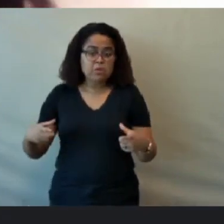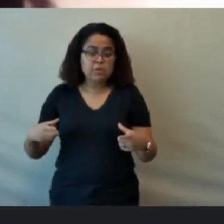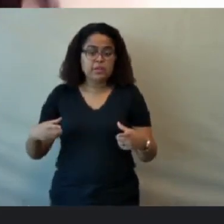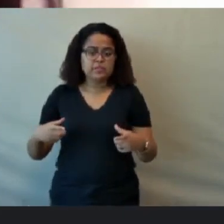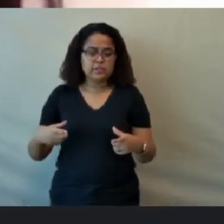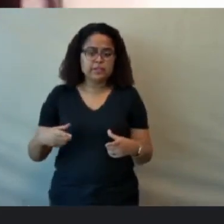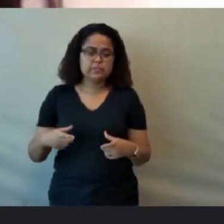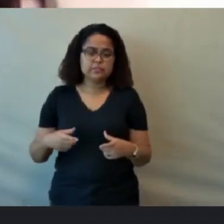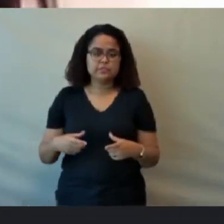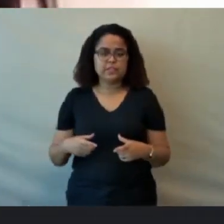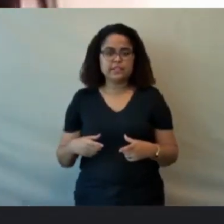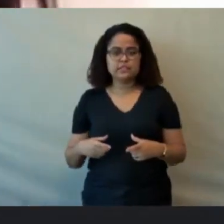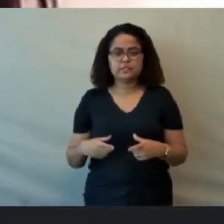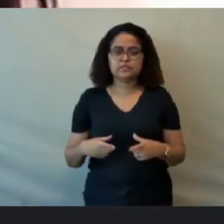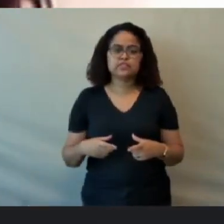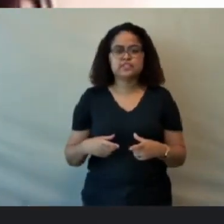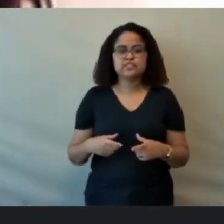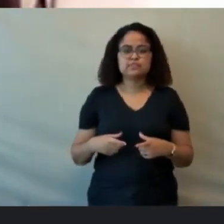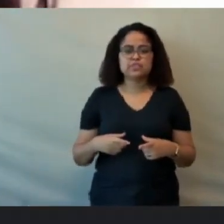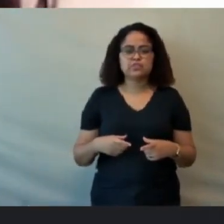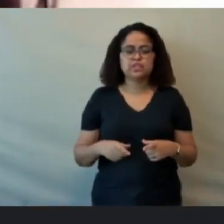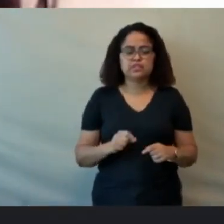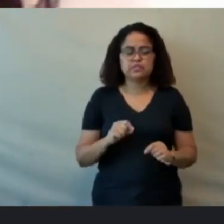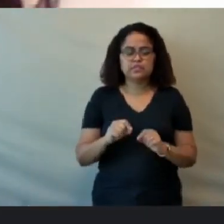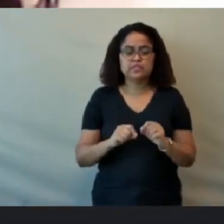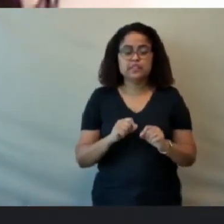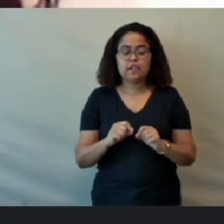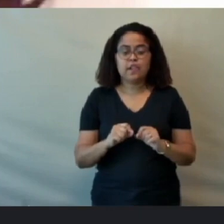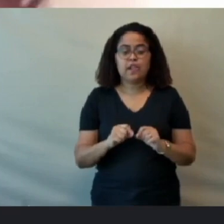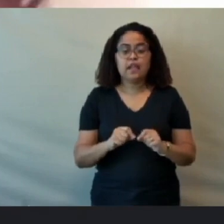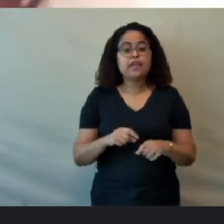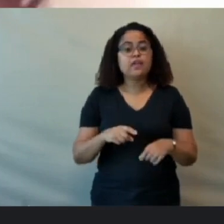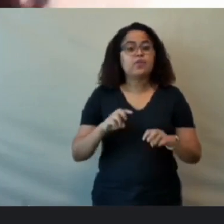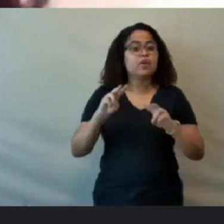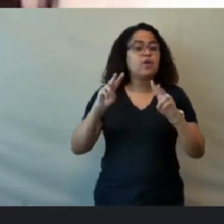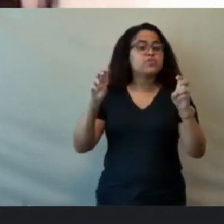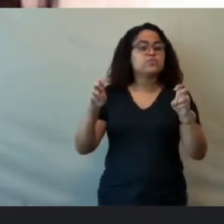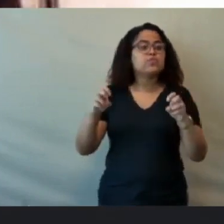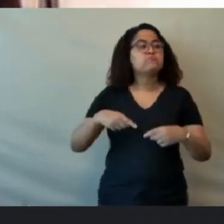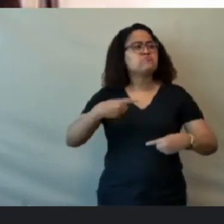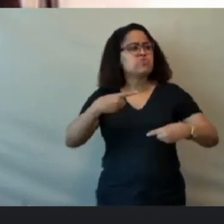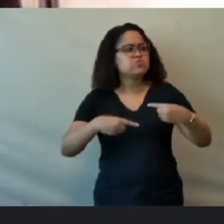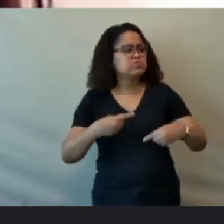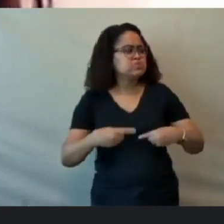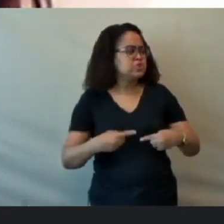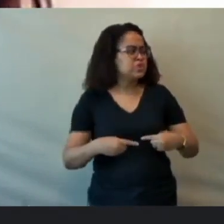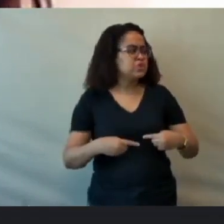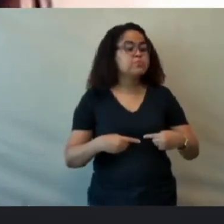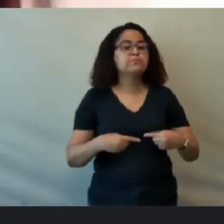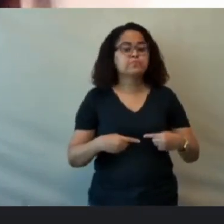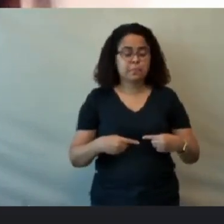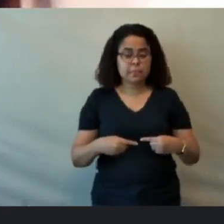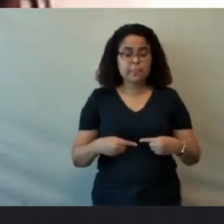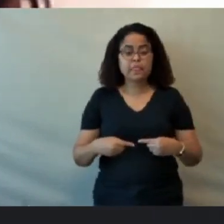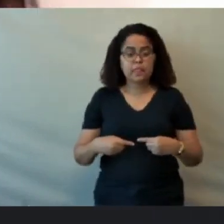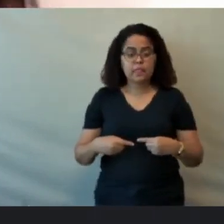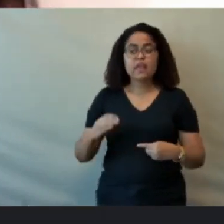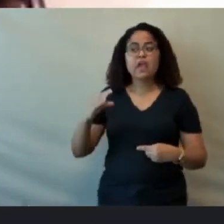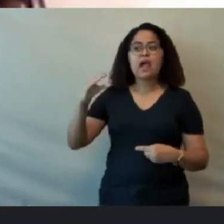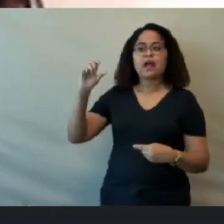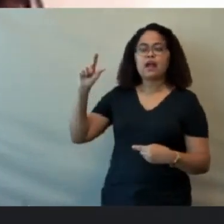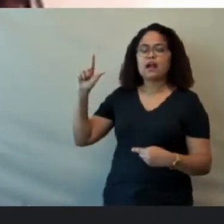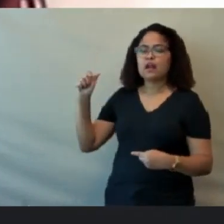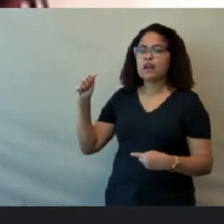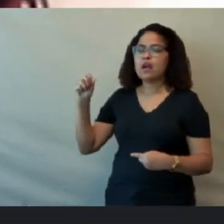remuneradas, que é o caso aqui, por exemplo, que a gente está discutindo, que a Cláudia traz, mas também